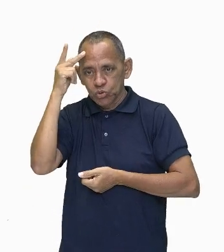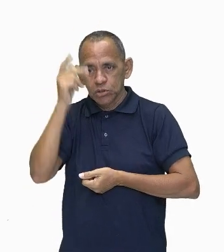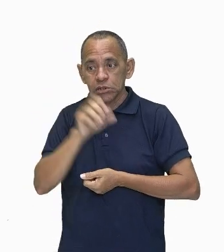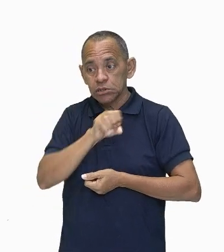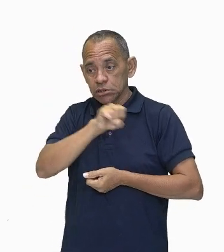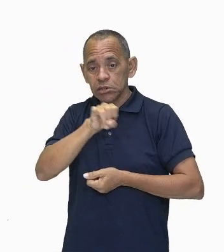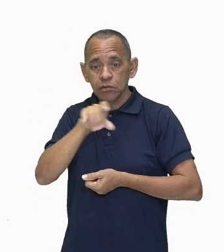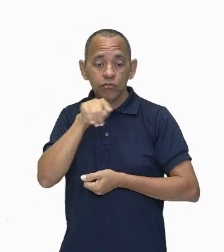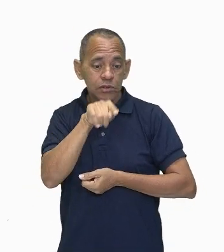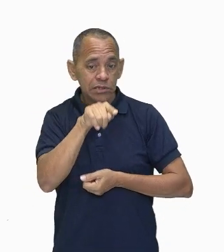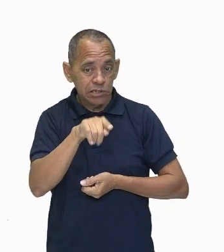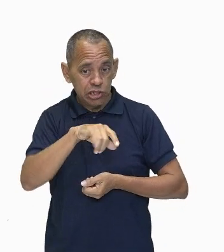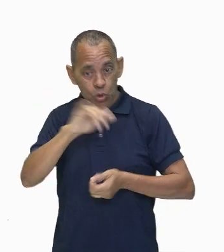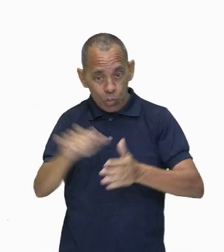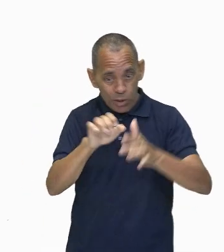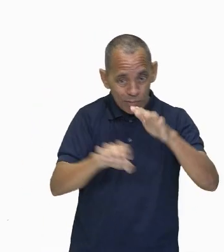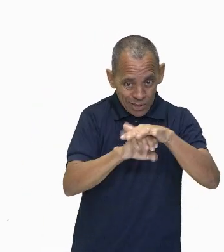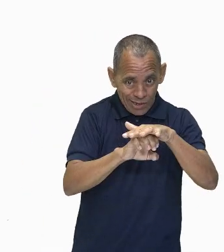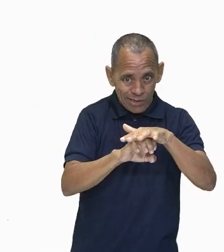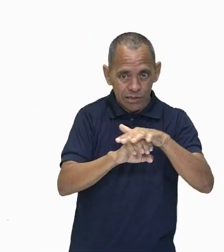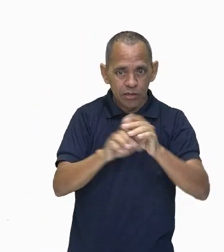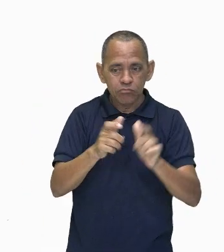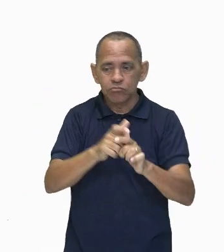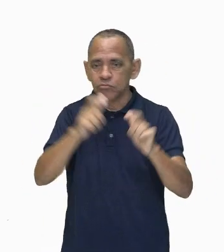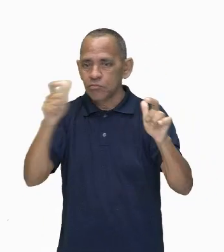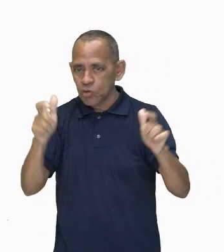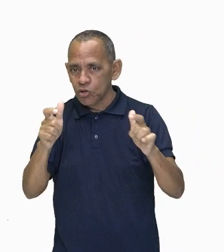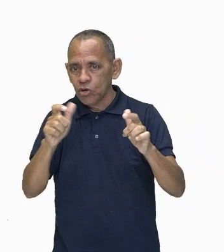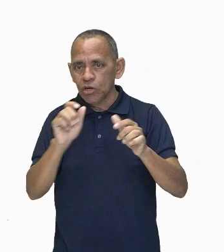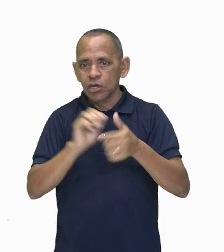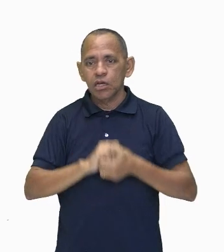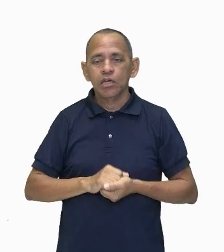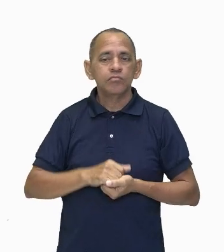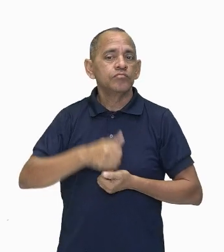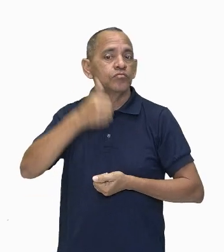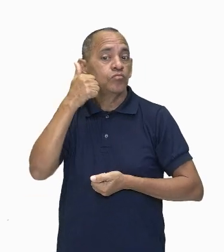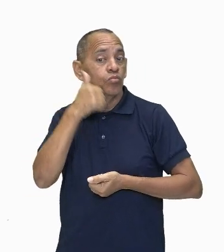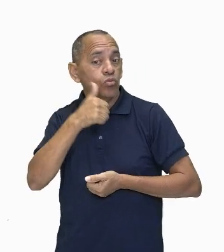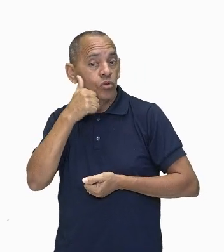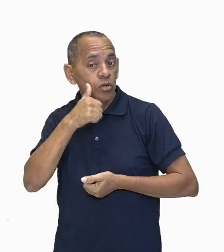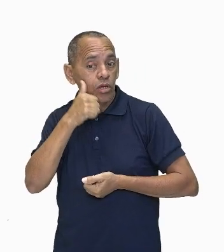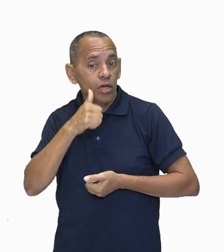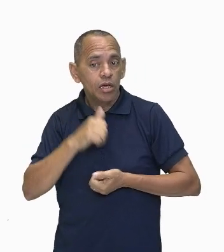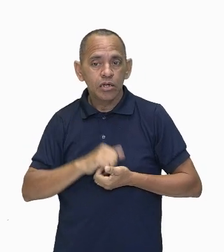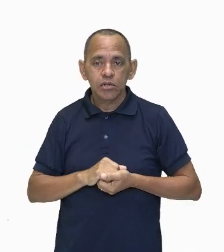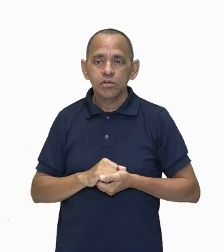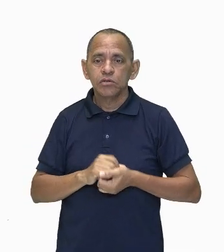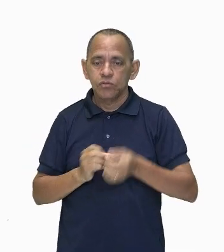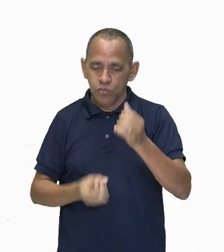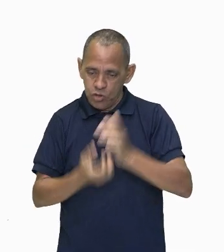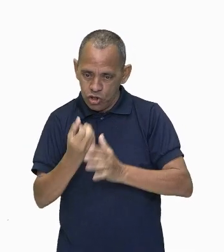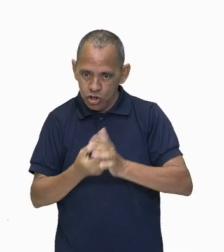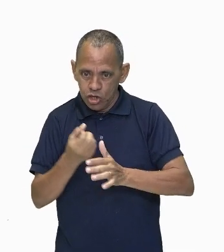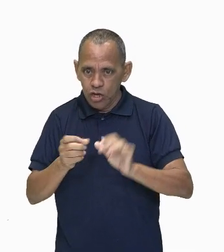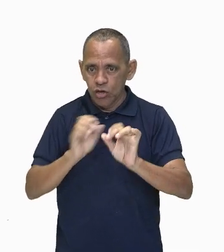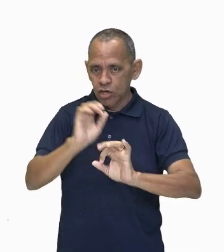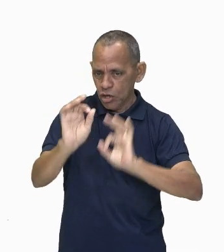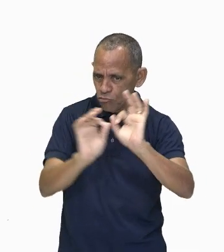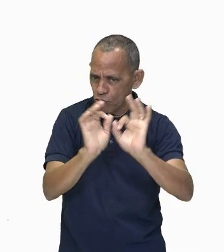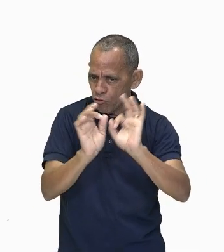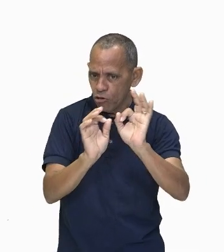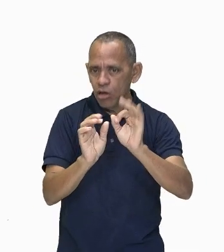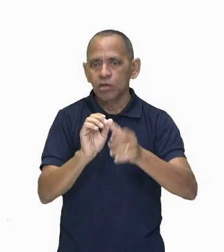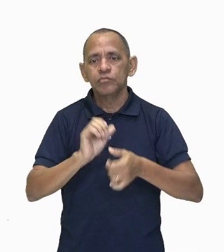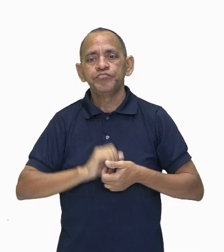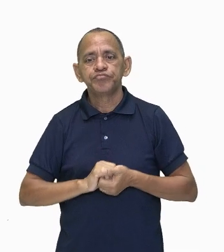a maior parte dos nossos clientes são mulheres, então você vai produzir aí uma publicidade voltada para as